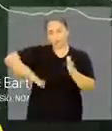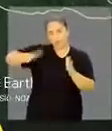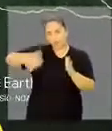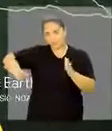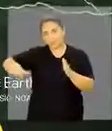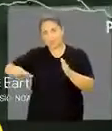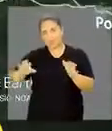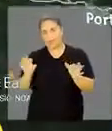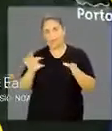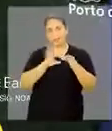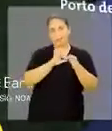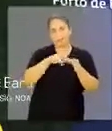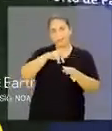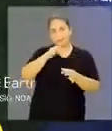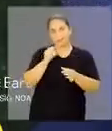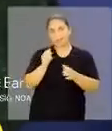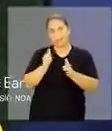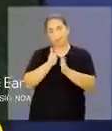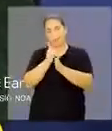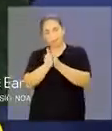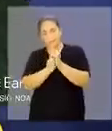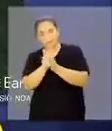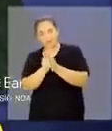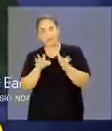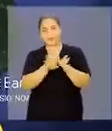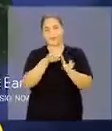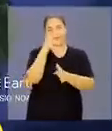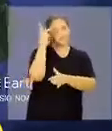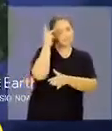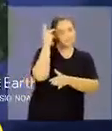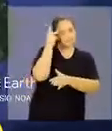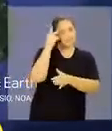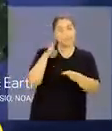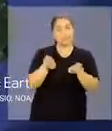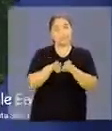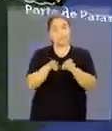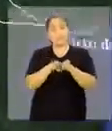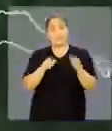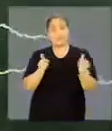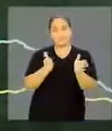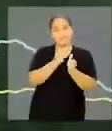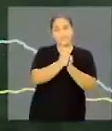Atlântico, ao porto de Antofagasta, no Chile, no Oceano Pacífico.